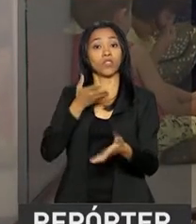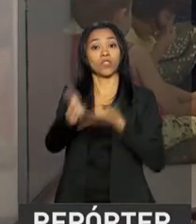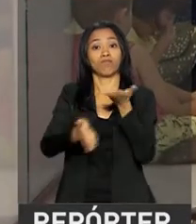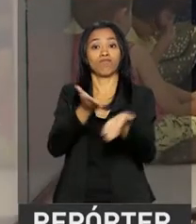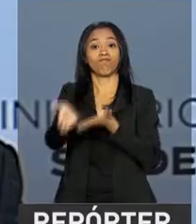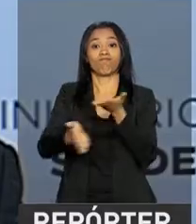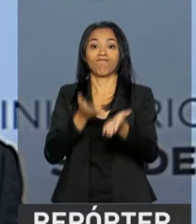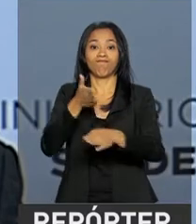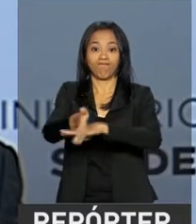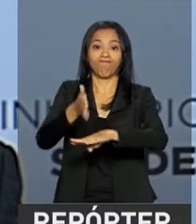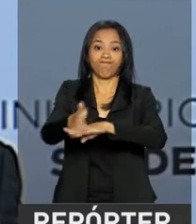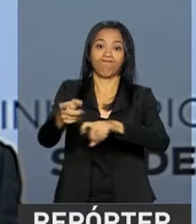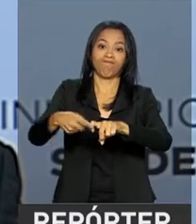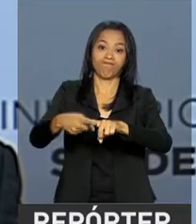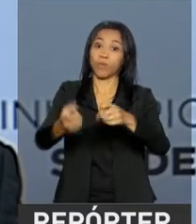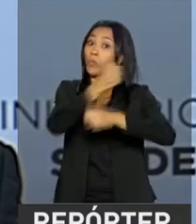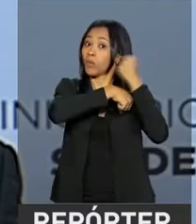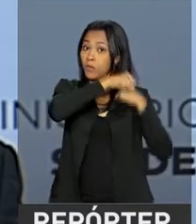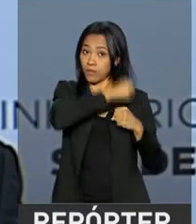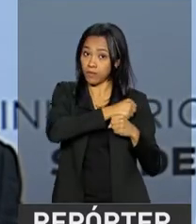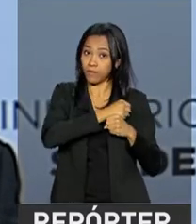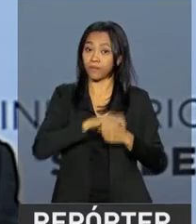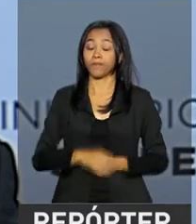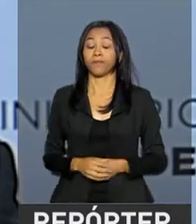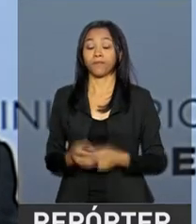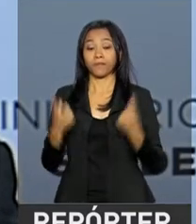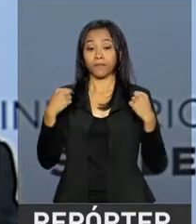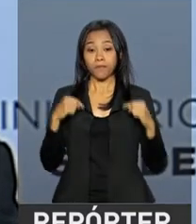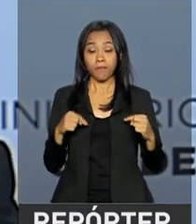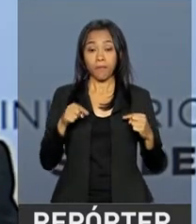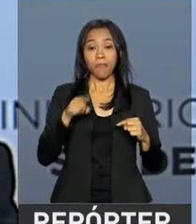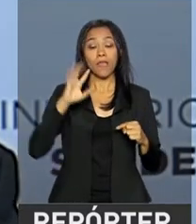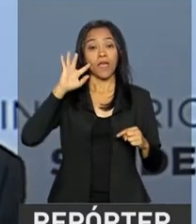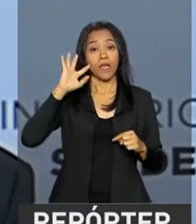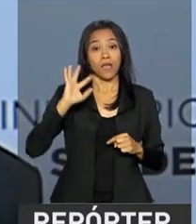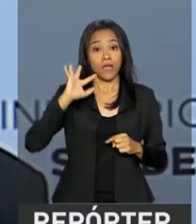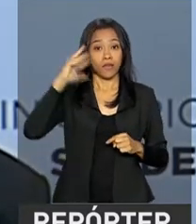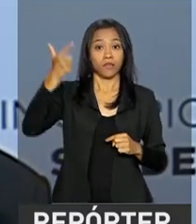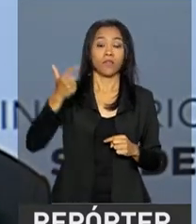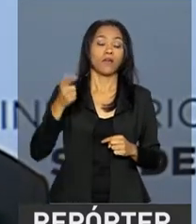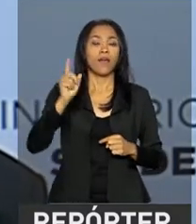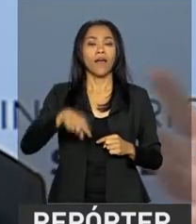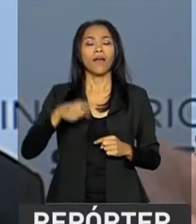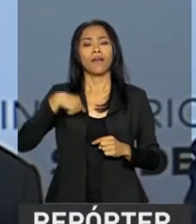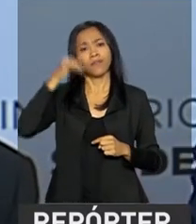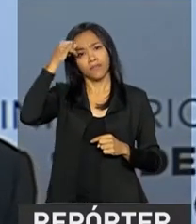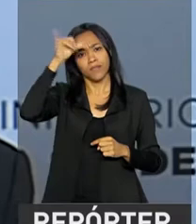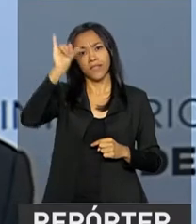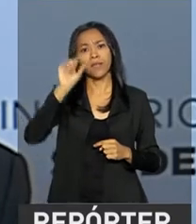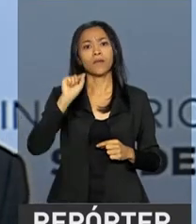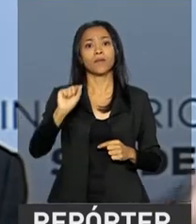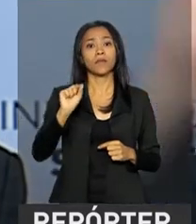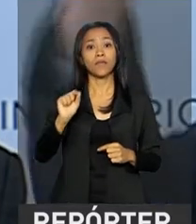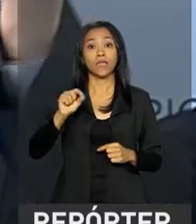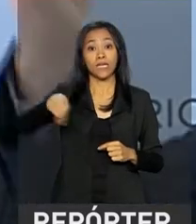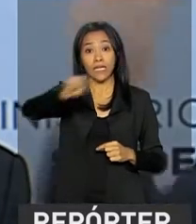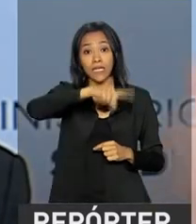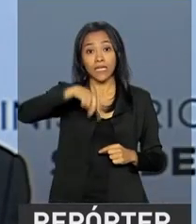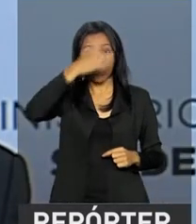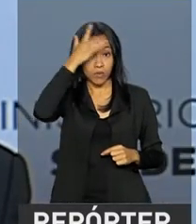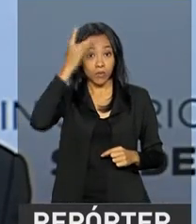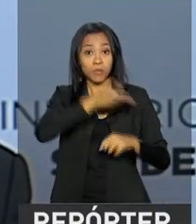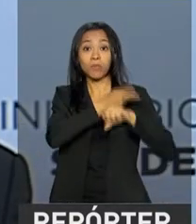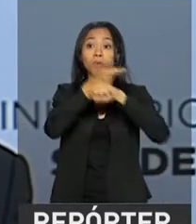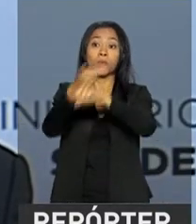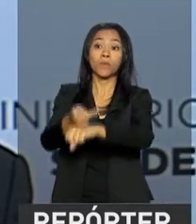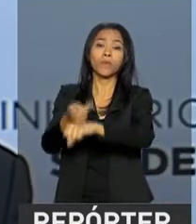ano passado. A resolutividade, ela ajuda no sentido de evitar que as pessoas busquem outros graus